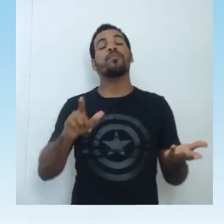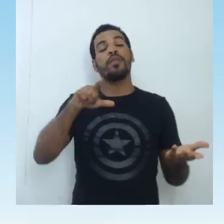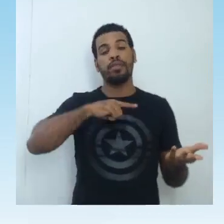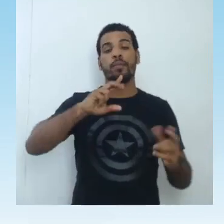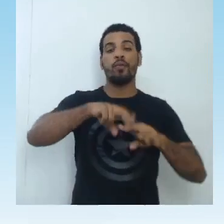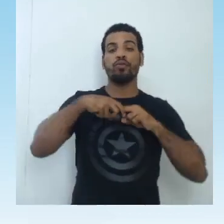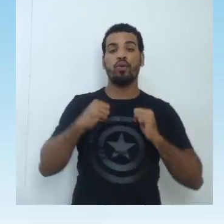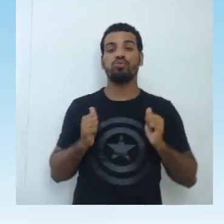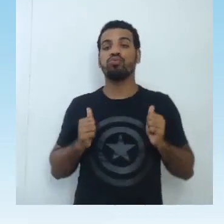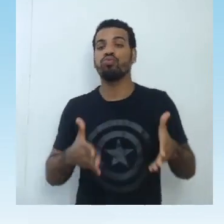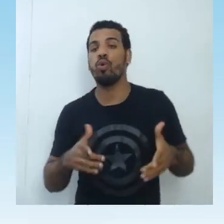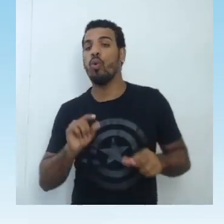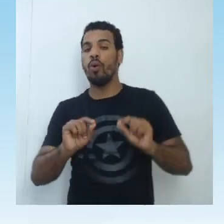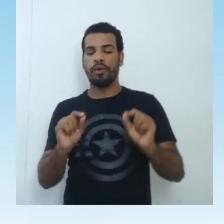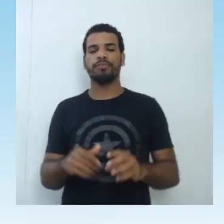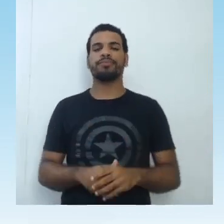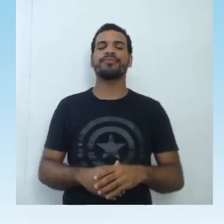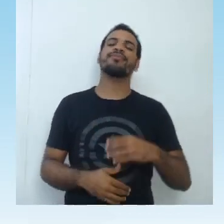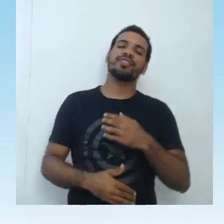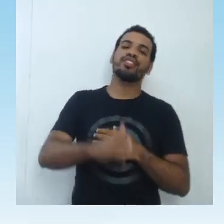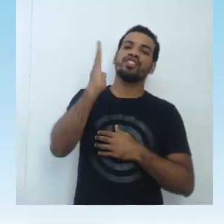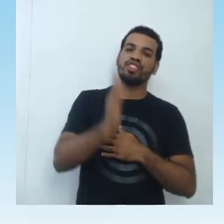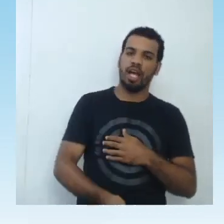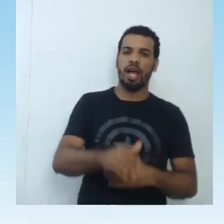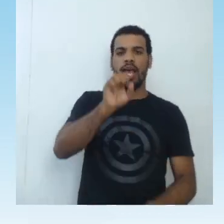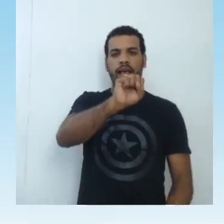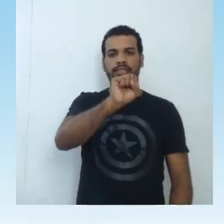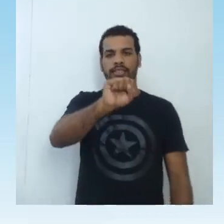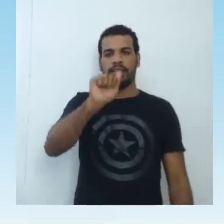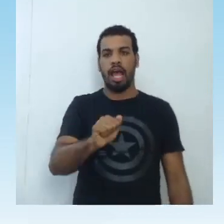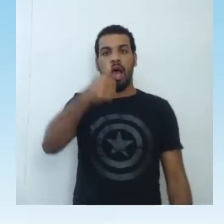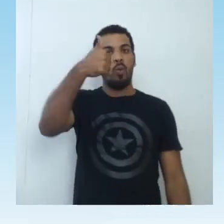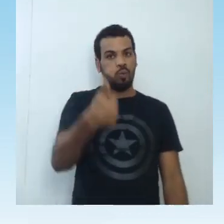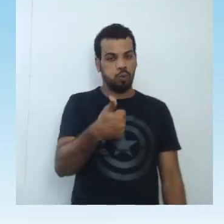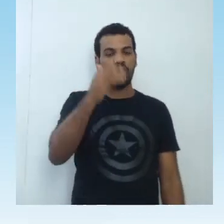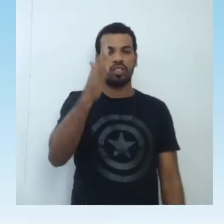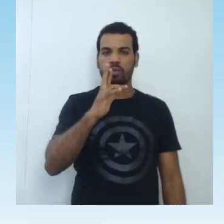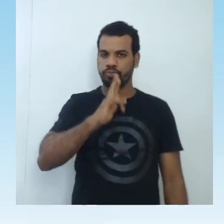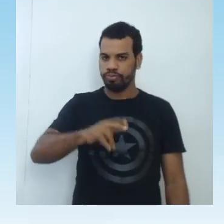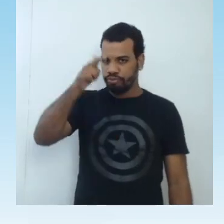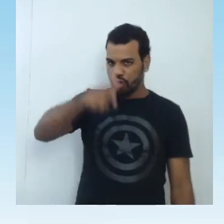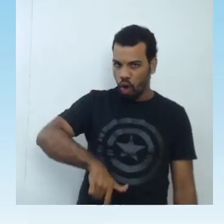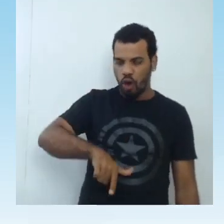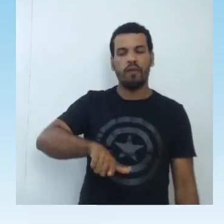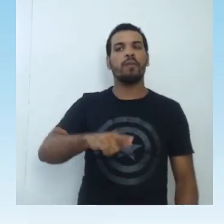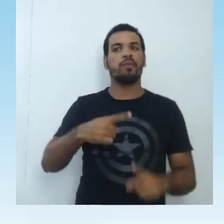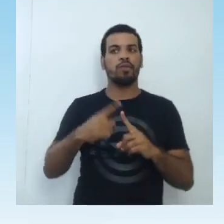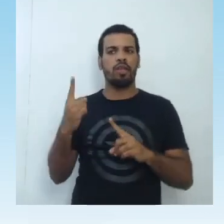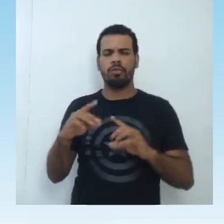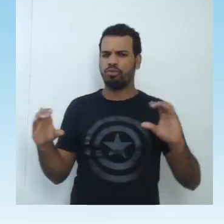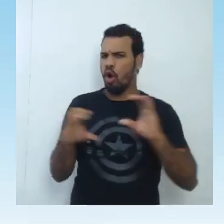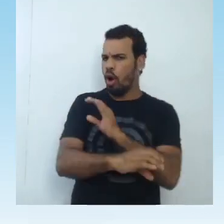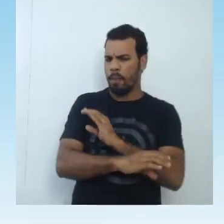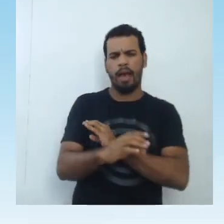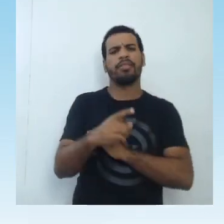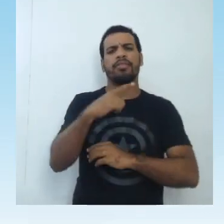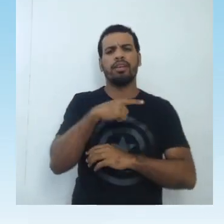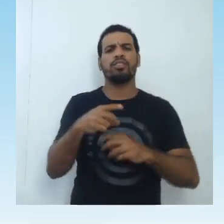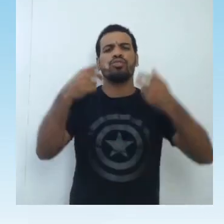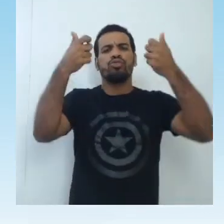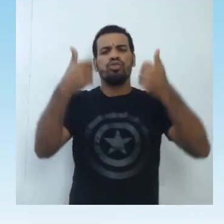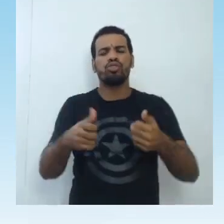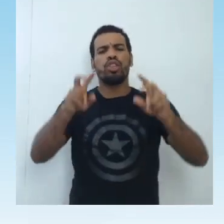Essa questão eu trabalhei também no SSA 1, eu estou repetindo essa questão porque eu acho ela uma questão muito completa. Fala da